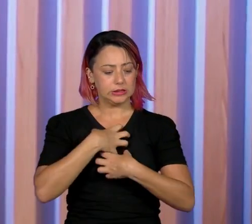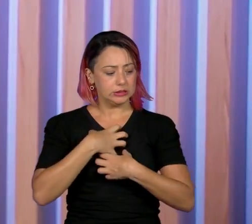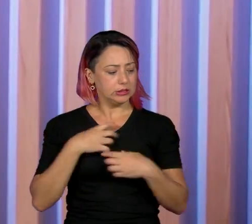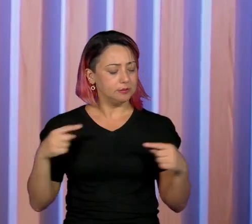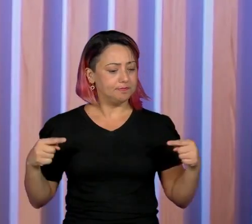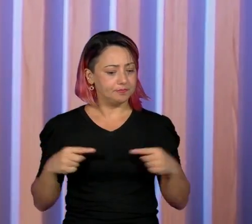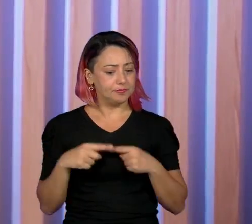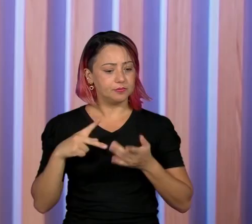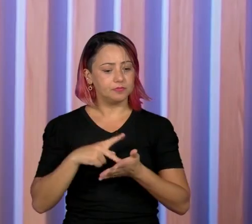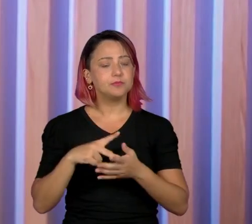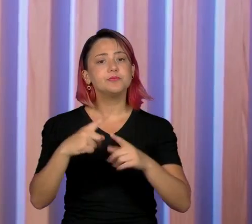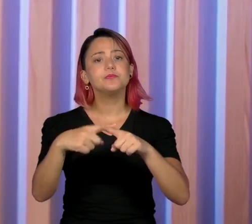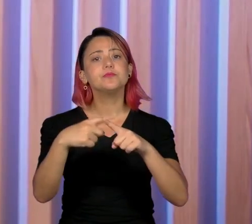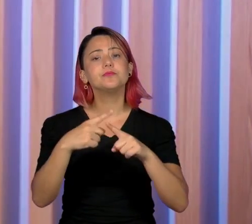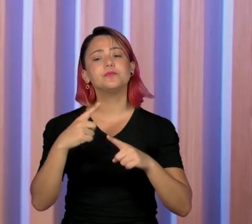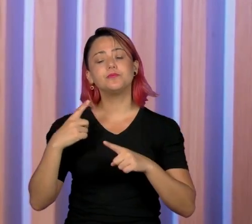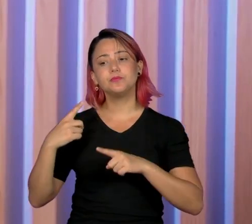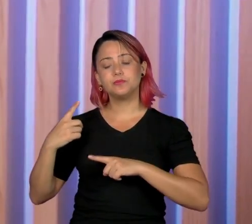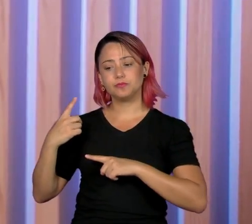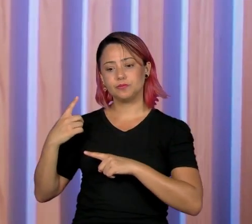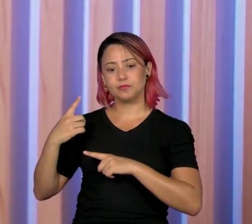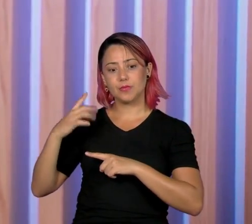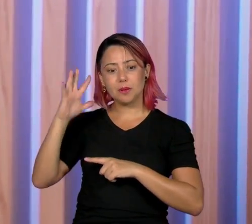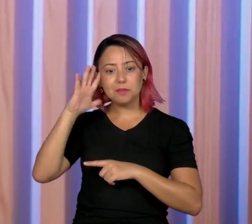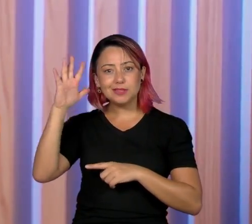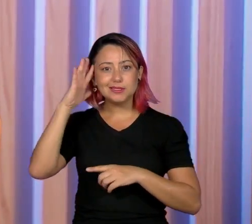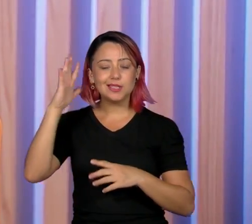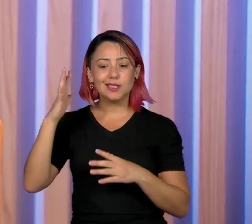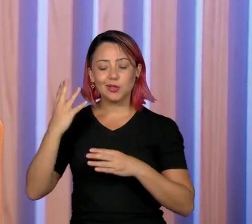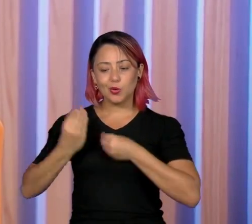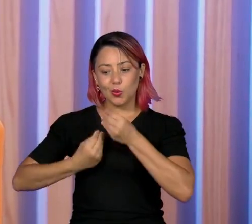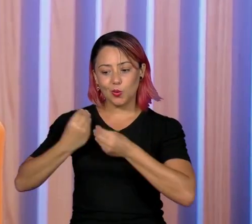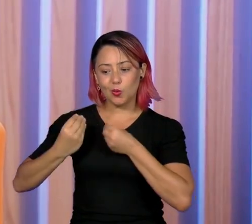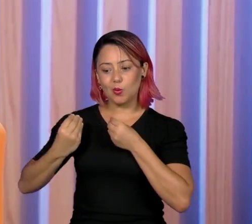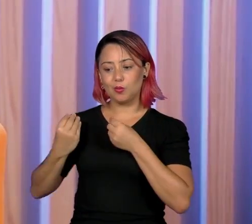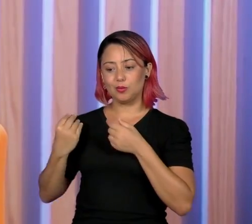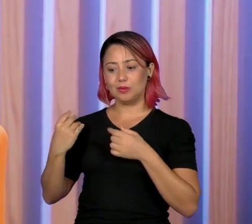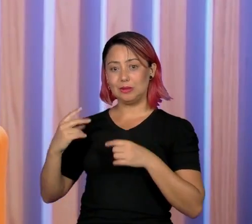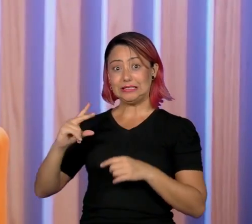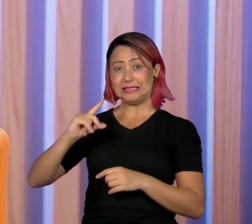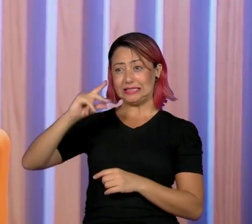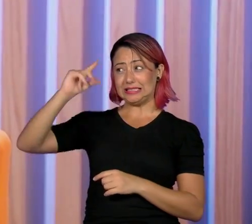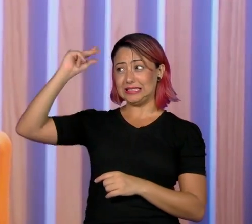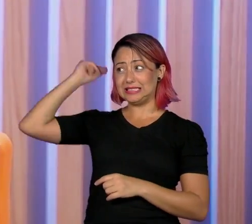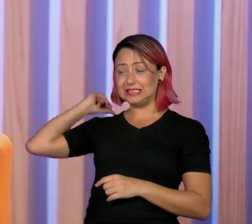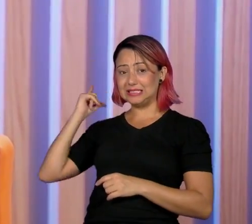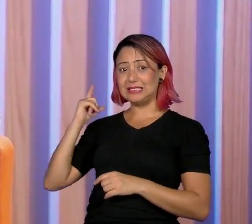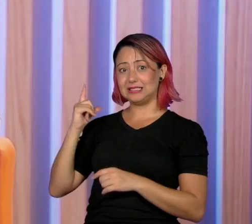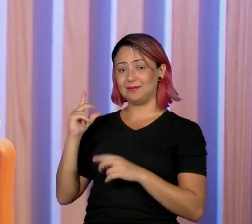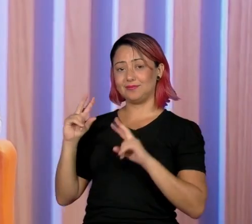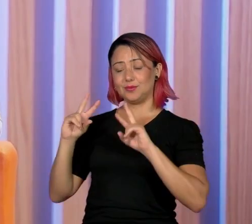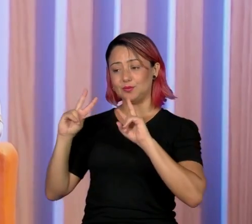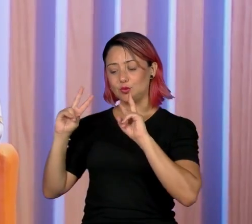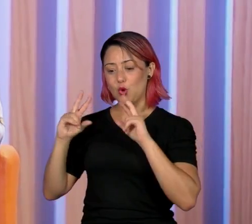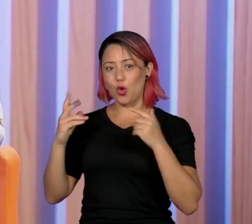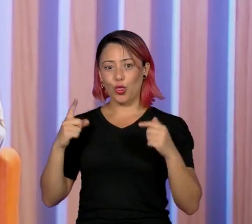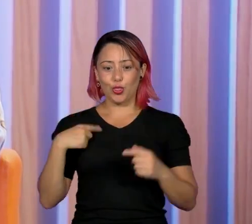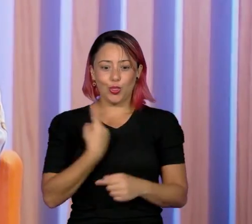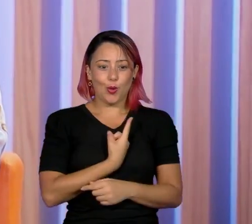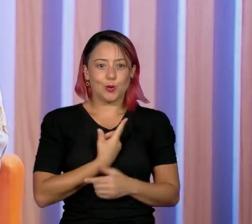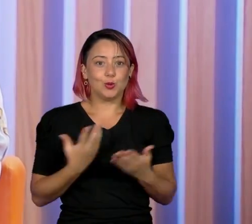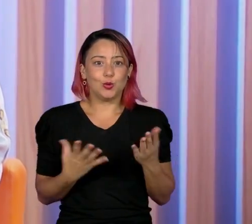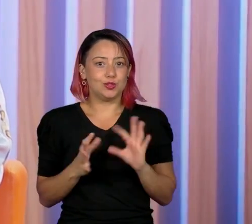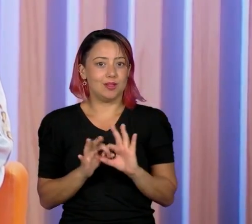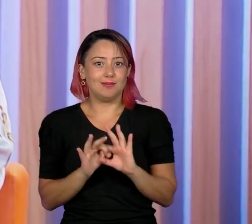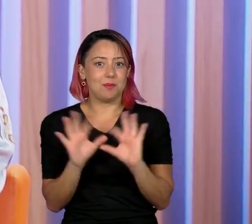Acho que dentro dessa construção toda, né, pensando assim, acho que a liberdade de poder ser quem a gente é,